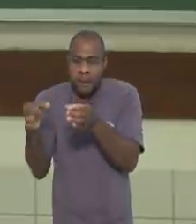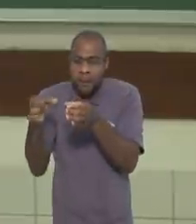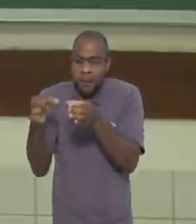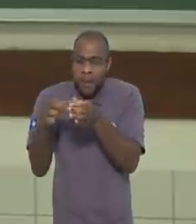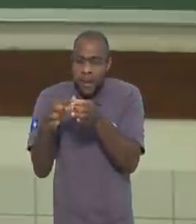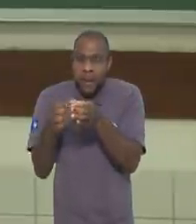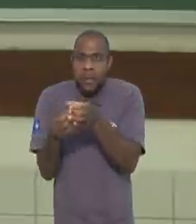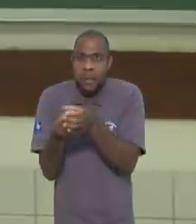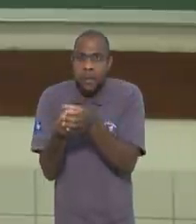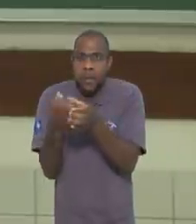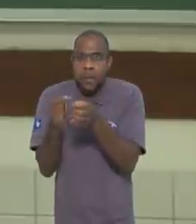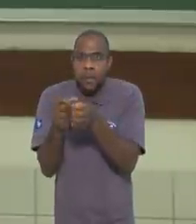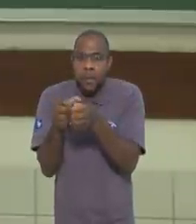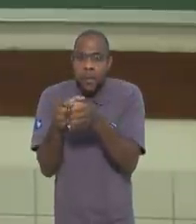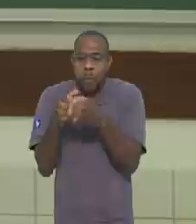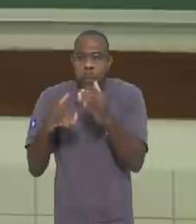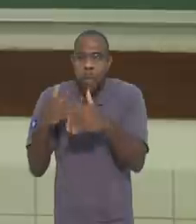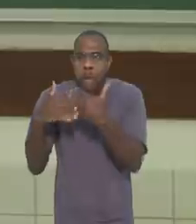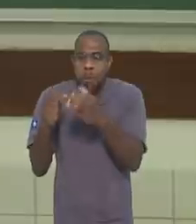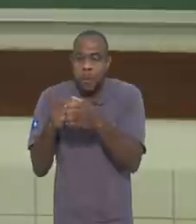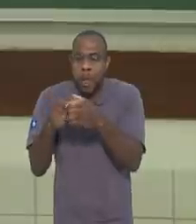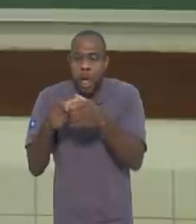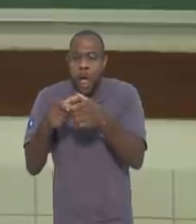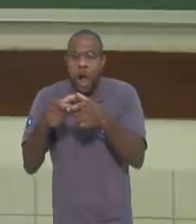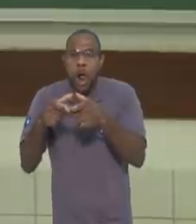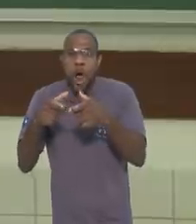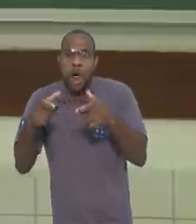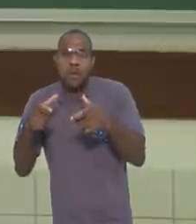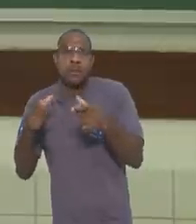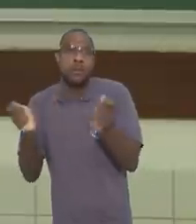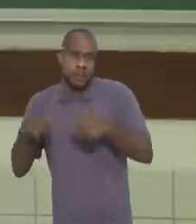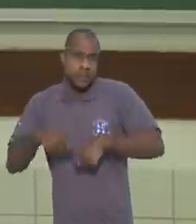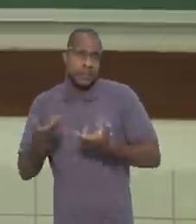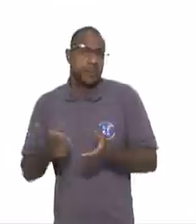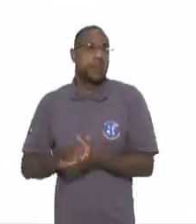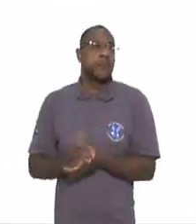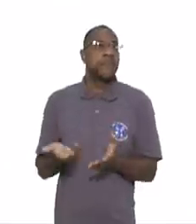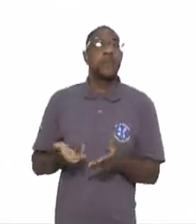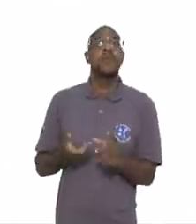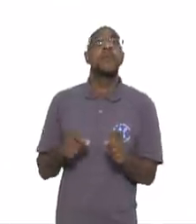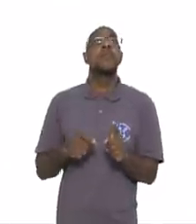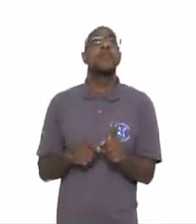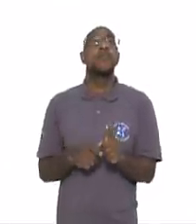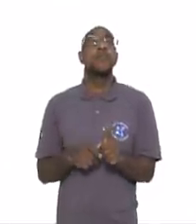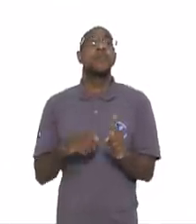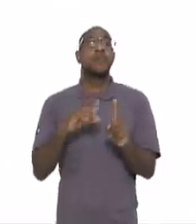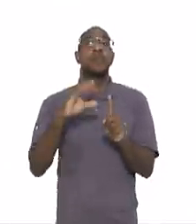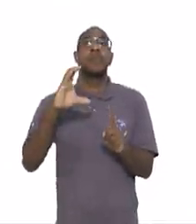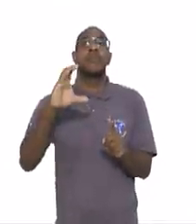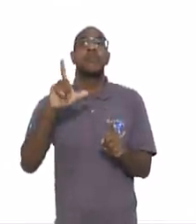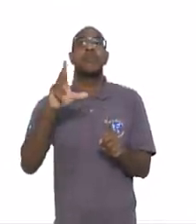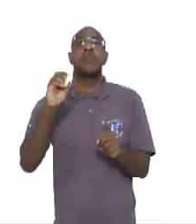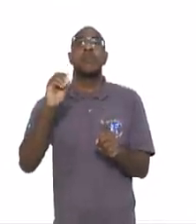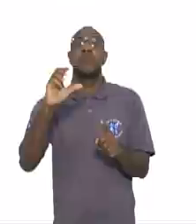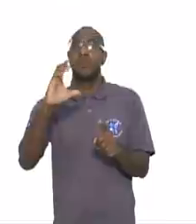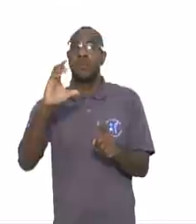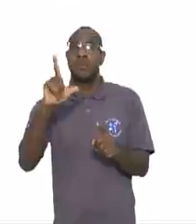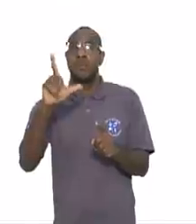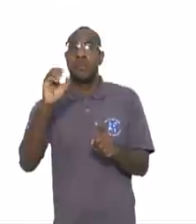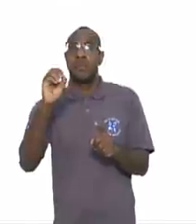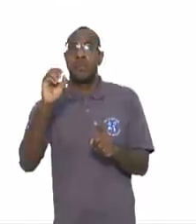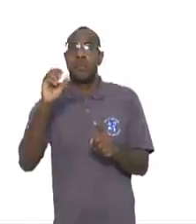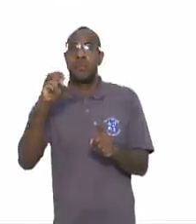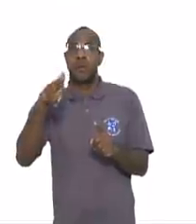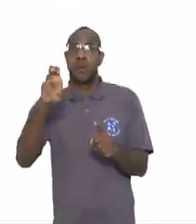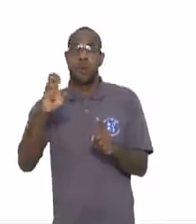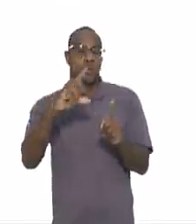de tecido, porque a gente consegue induzir a isso, né? Então, isso é importante também. E clone é mais fácil de lembrar, né? Dois organismos geneticamente iguais,